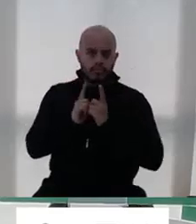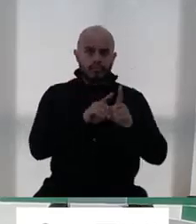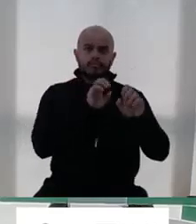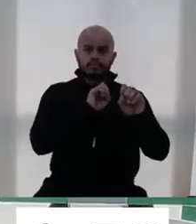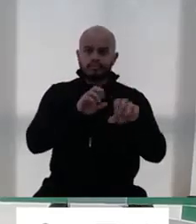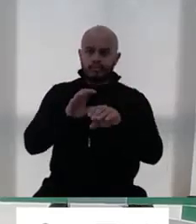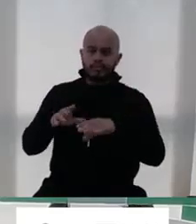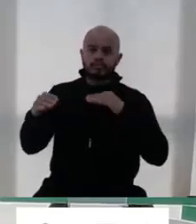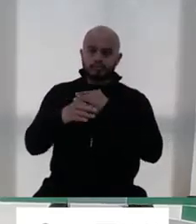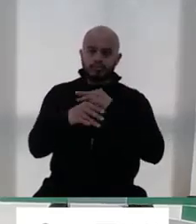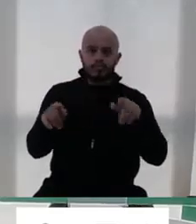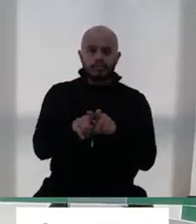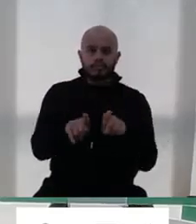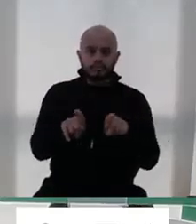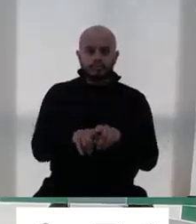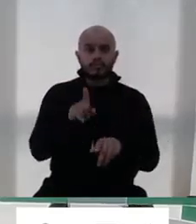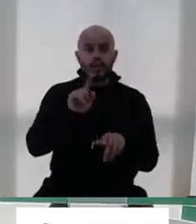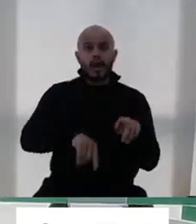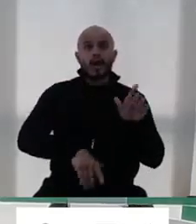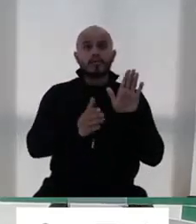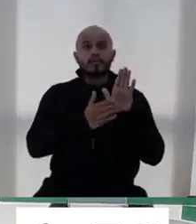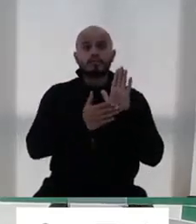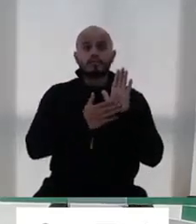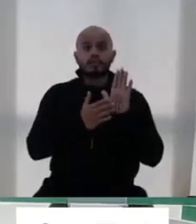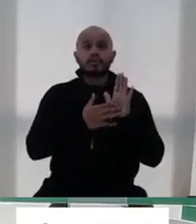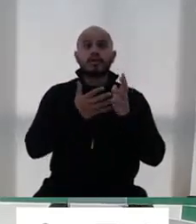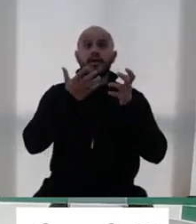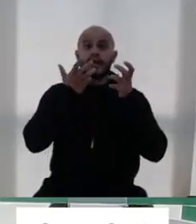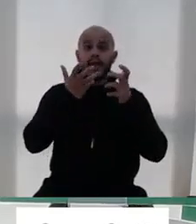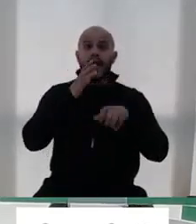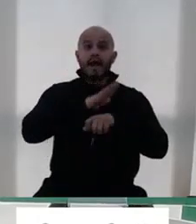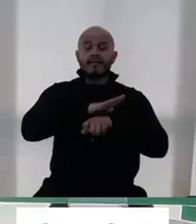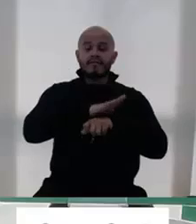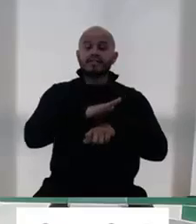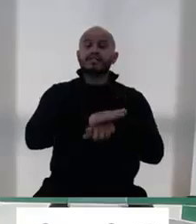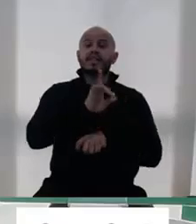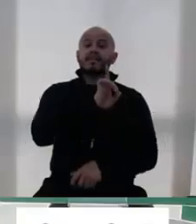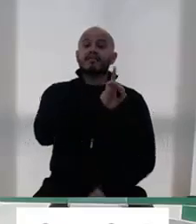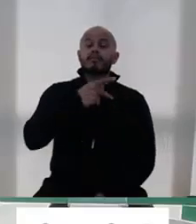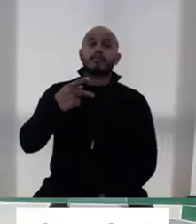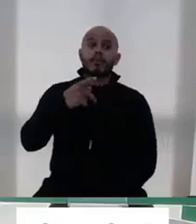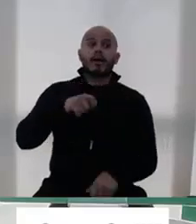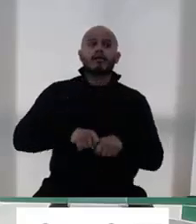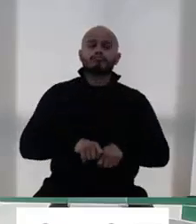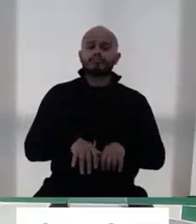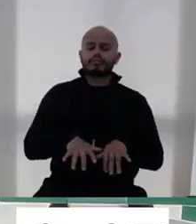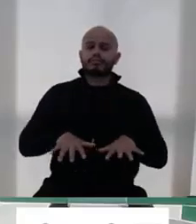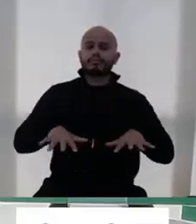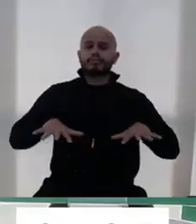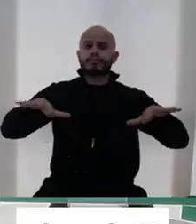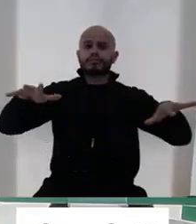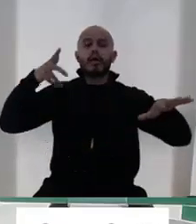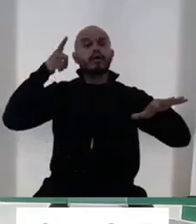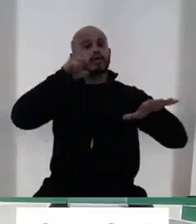urbanismo. Ela é uma proposta que pretende tornar a Defensoria Pública mais permeável à